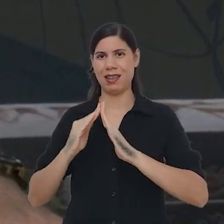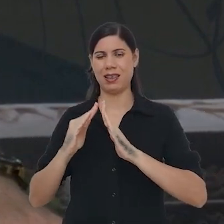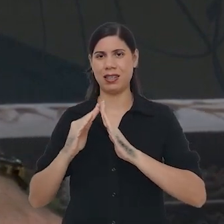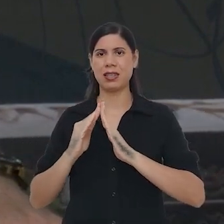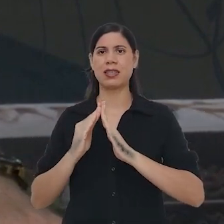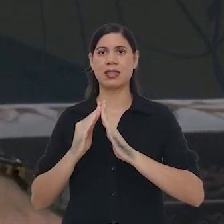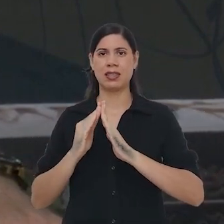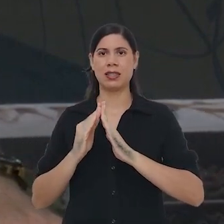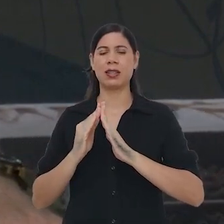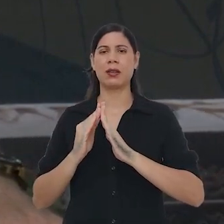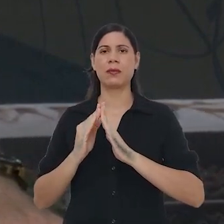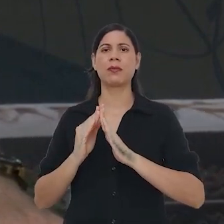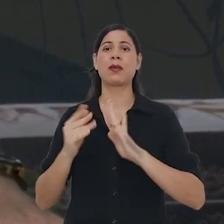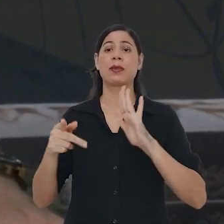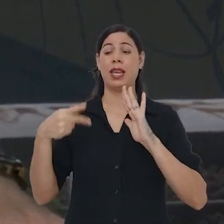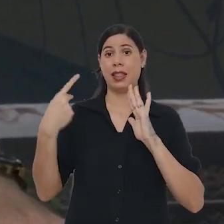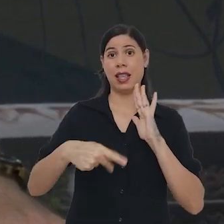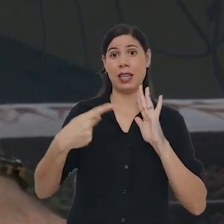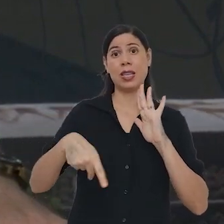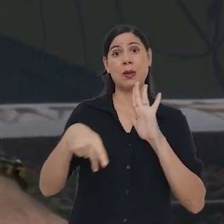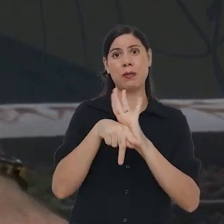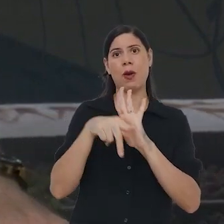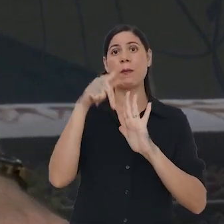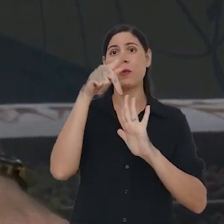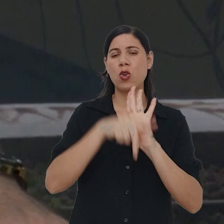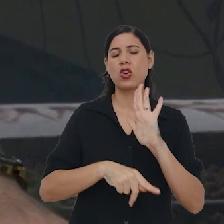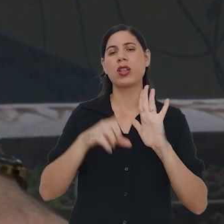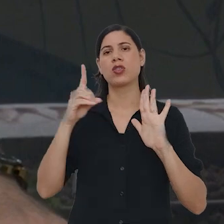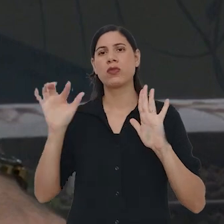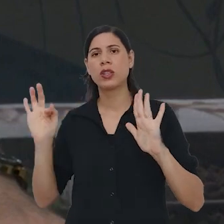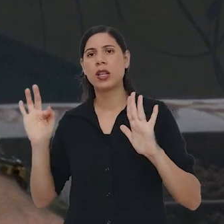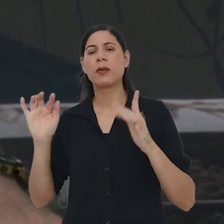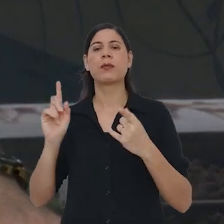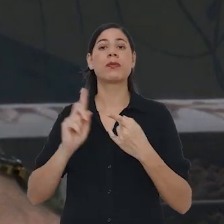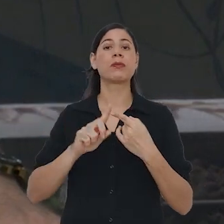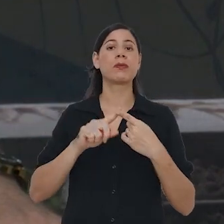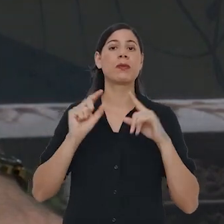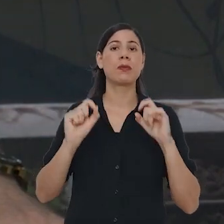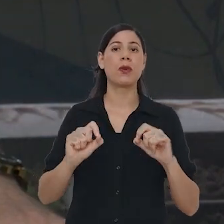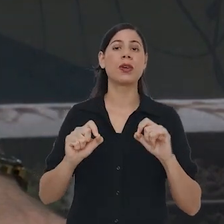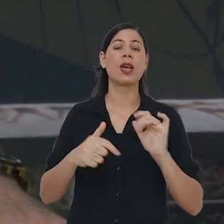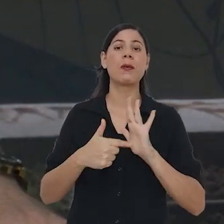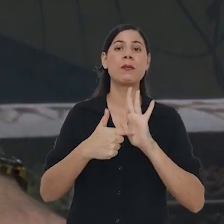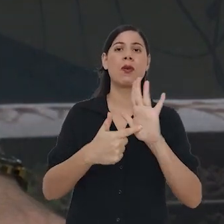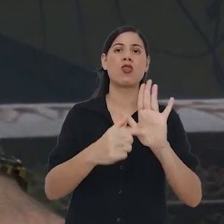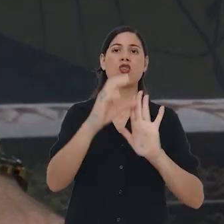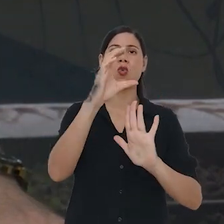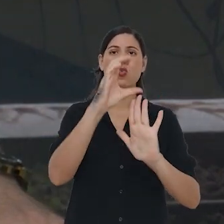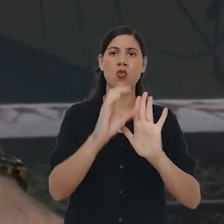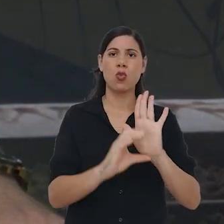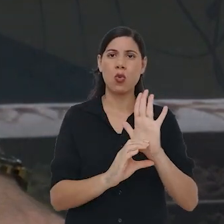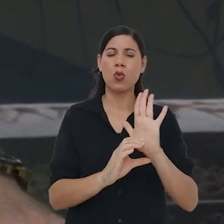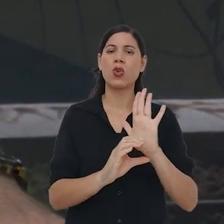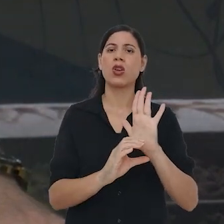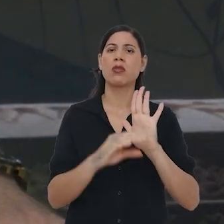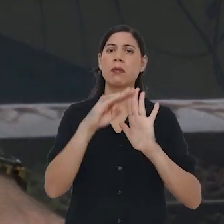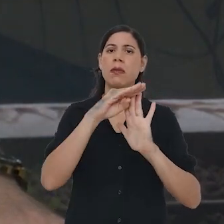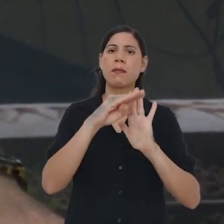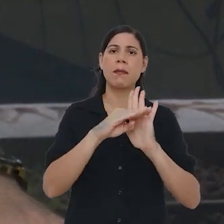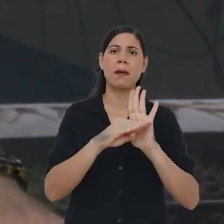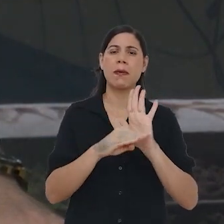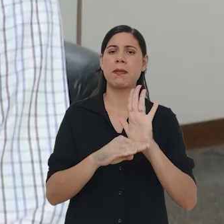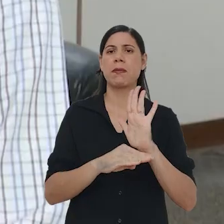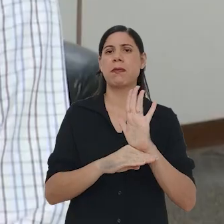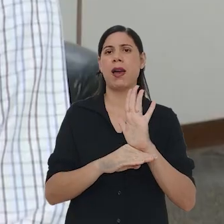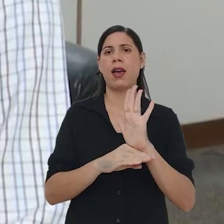em projetos do Distrito Federal. Ele precisa, além disso, apresentar um currículo e um portfólio do que